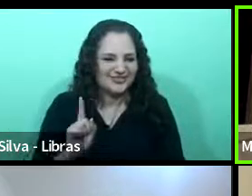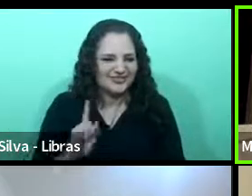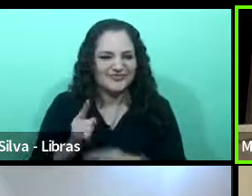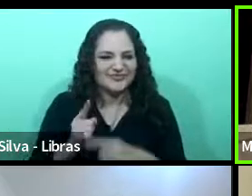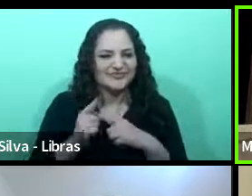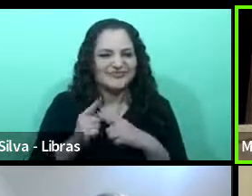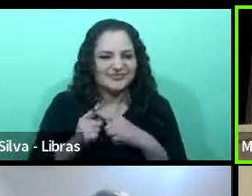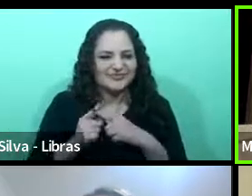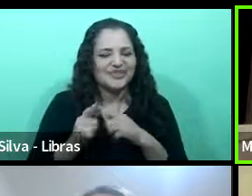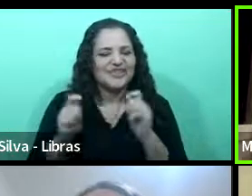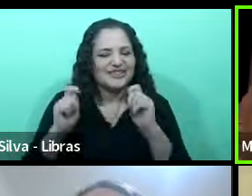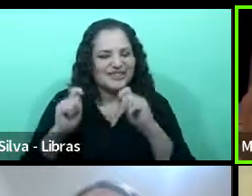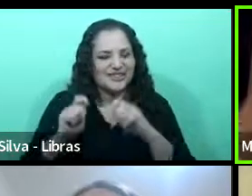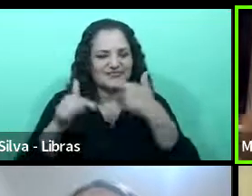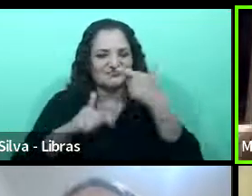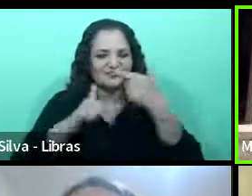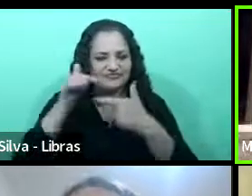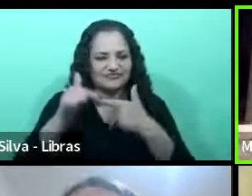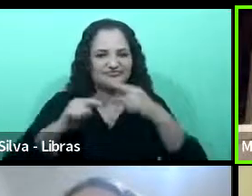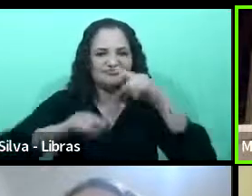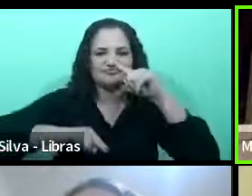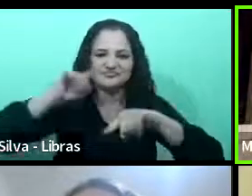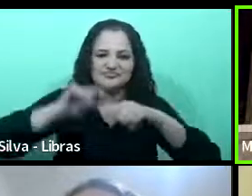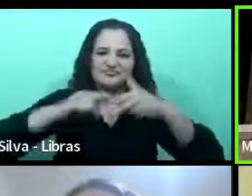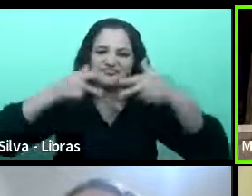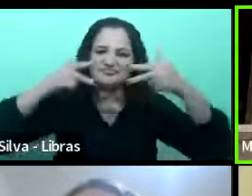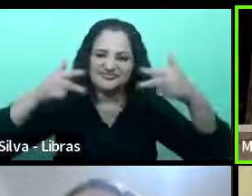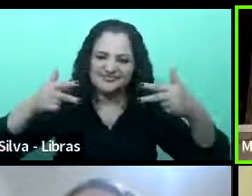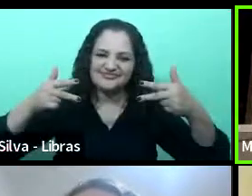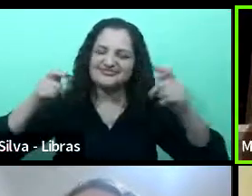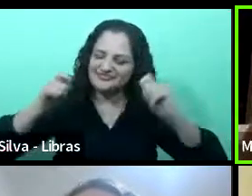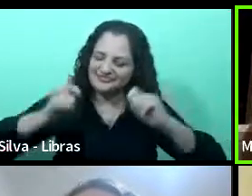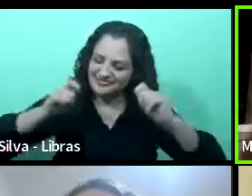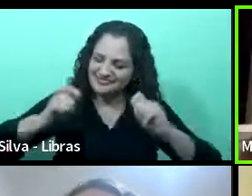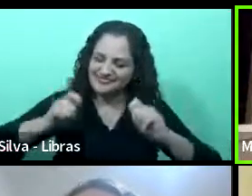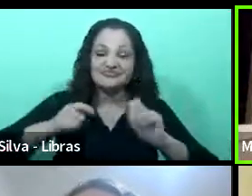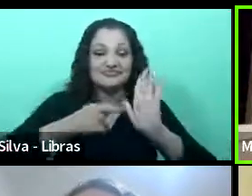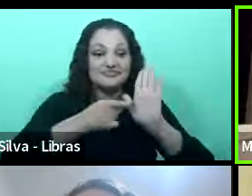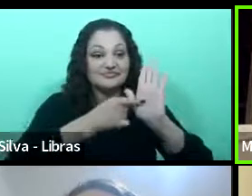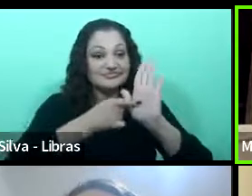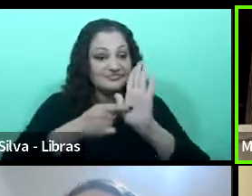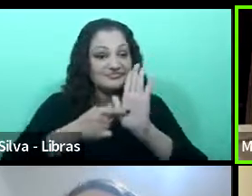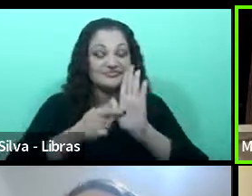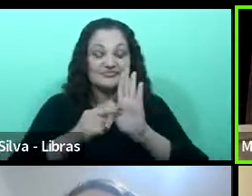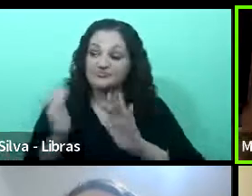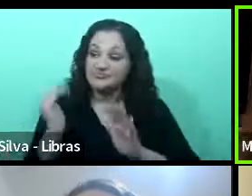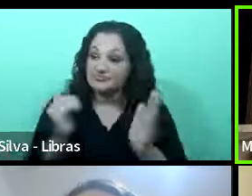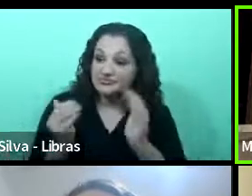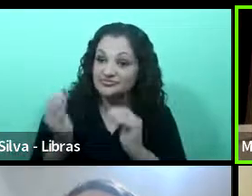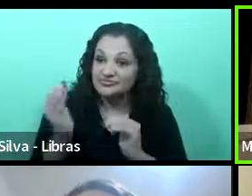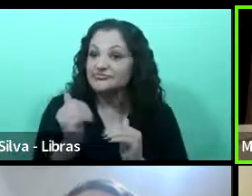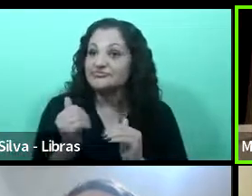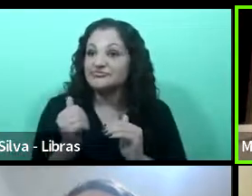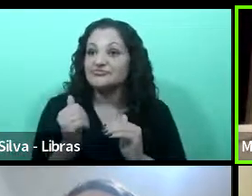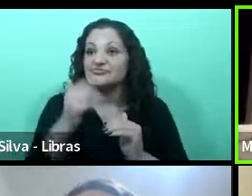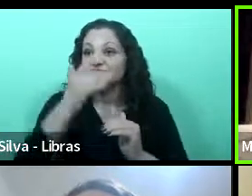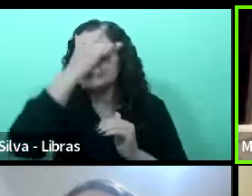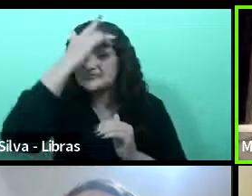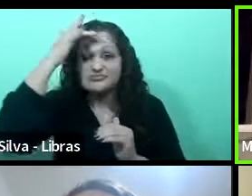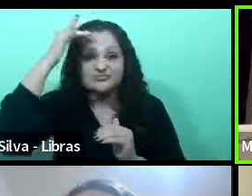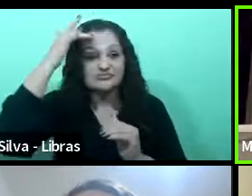pode trabalhar com objetos, com materiais, trazendo pessoas, levando pessoas até onde os